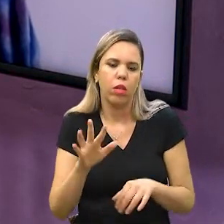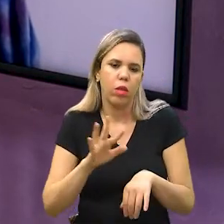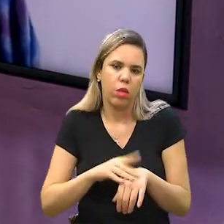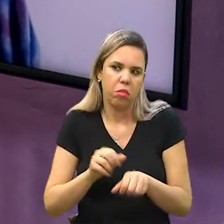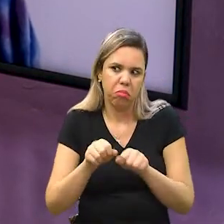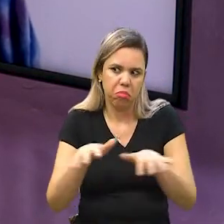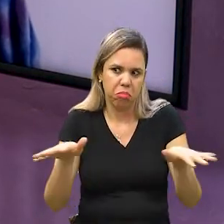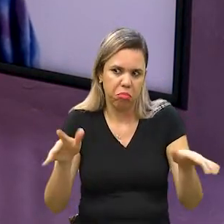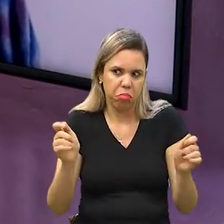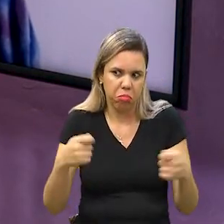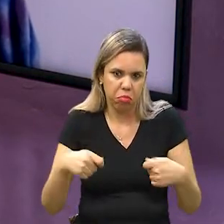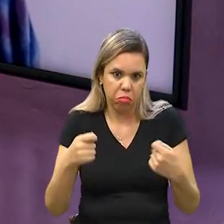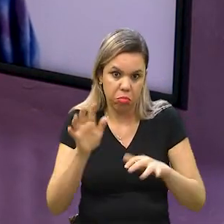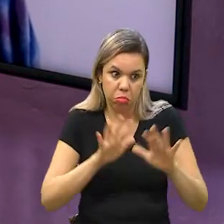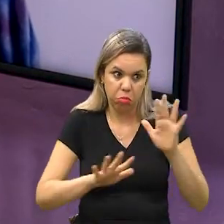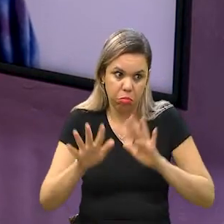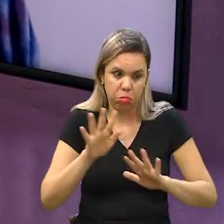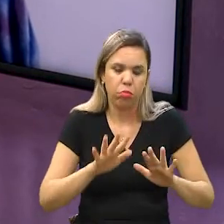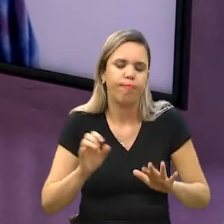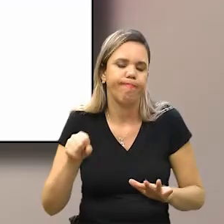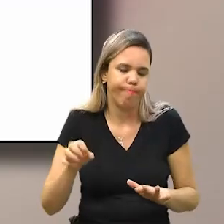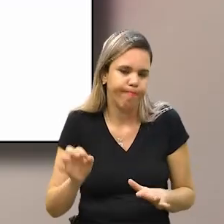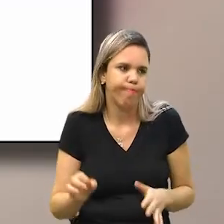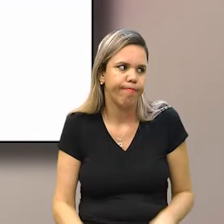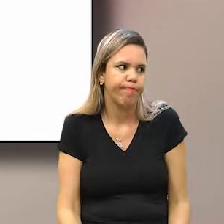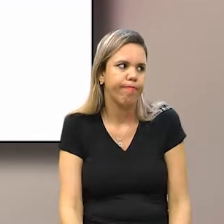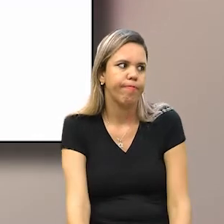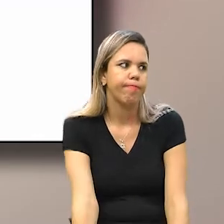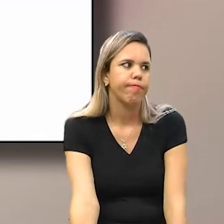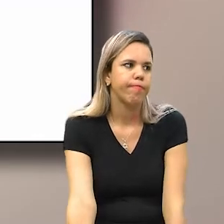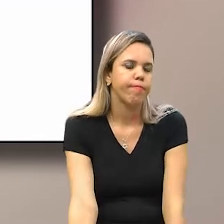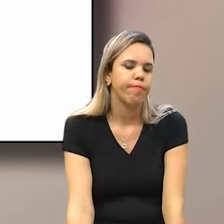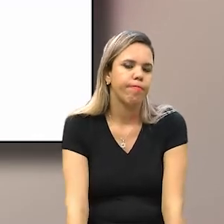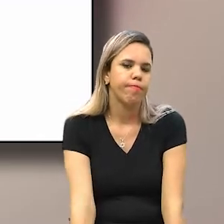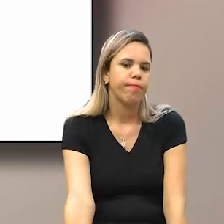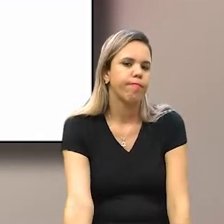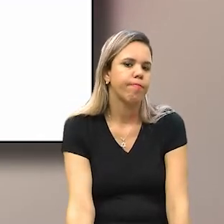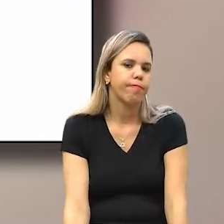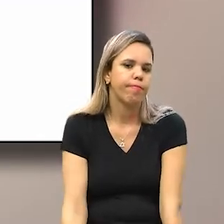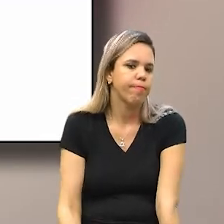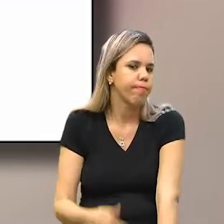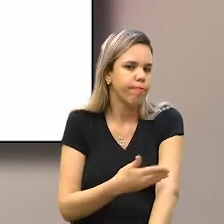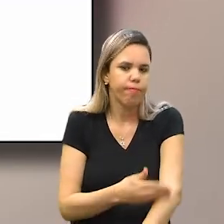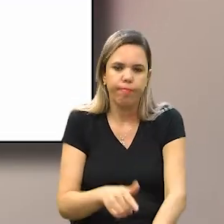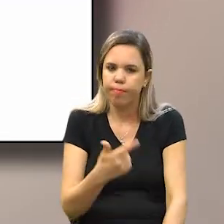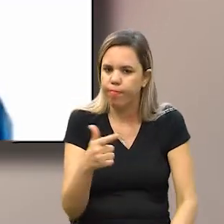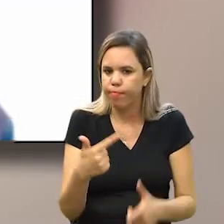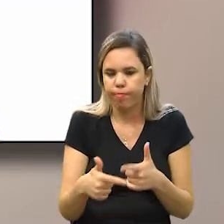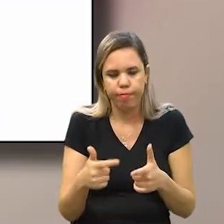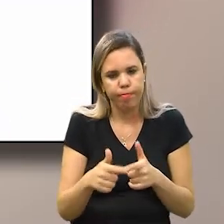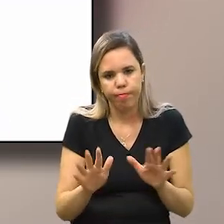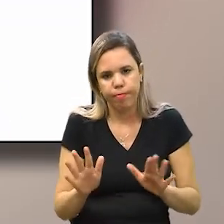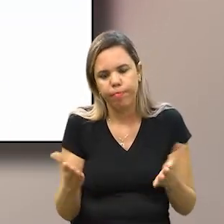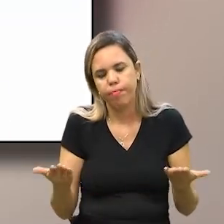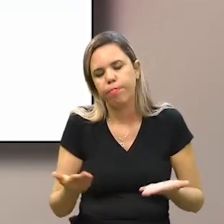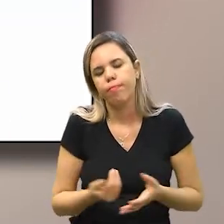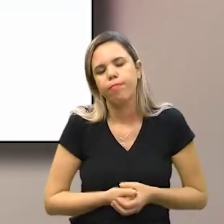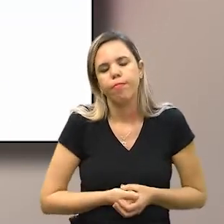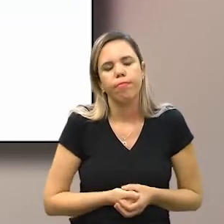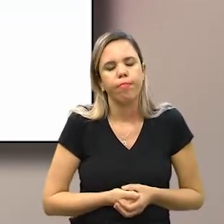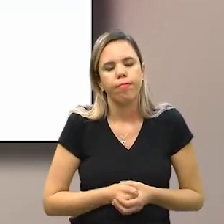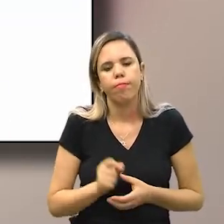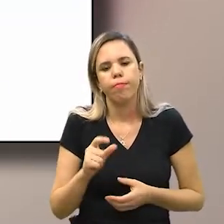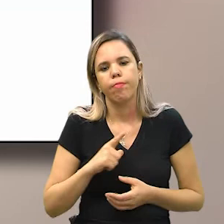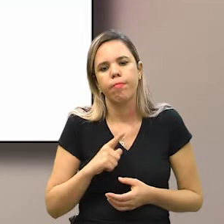doença contagiosa que precisa ter cuidado. Exatamente. Você não costuma ter tanto problema, porque